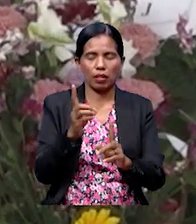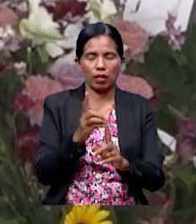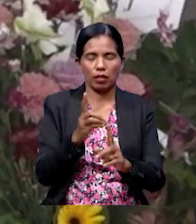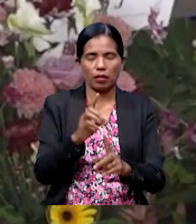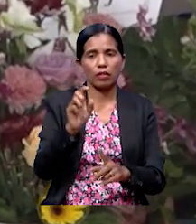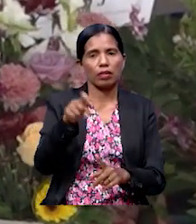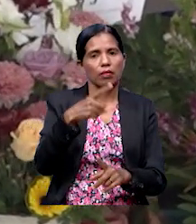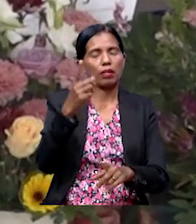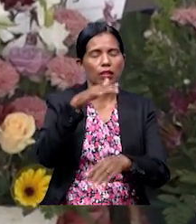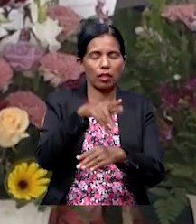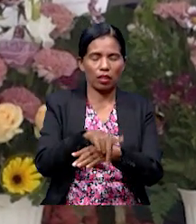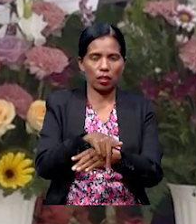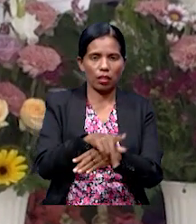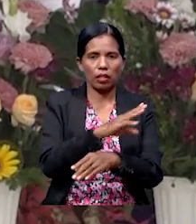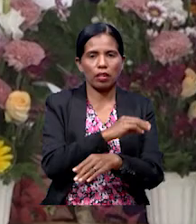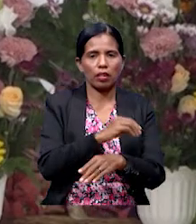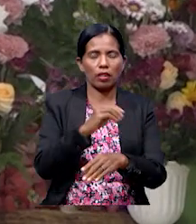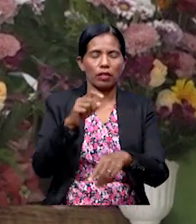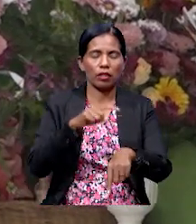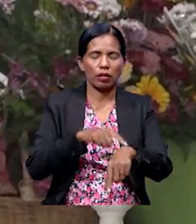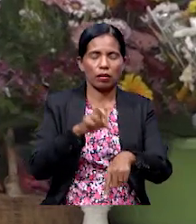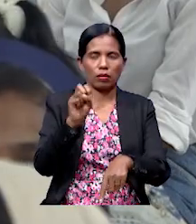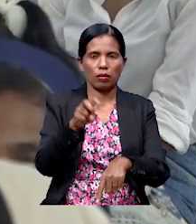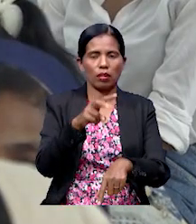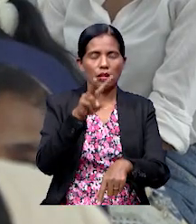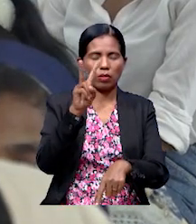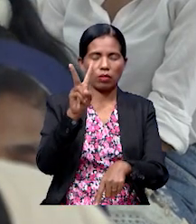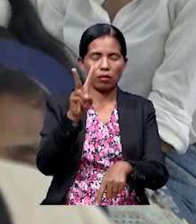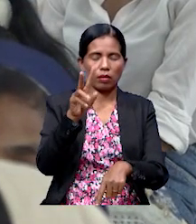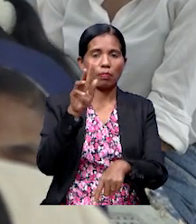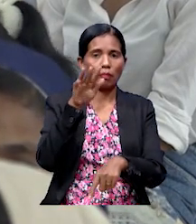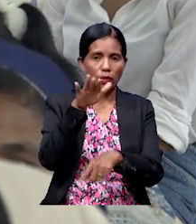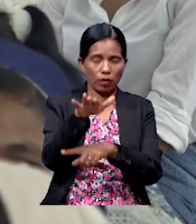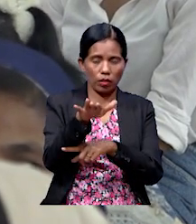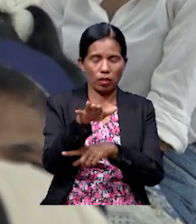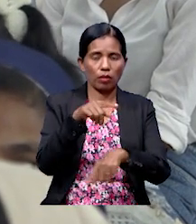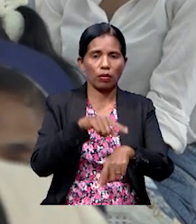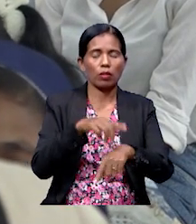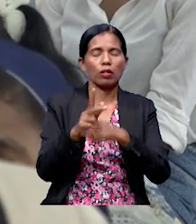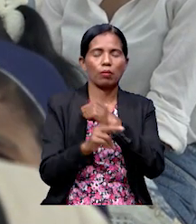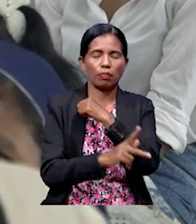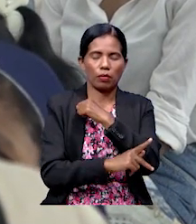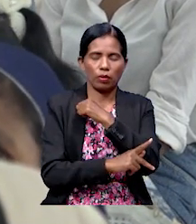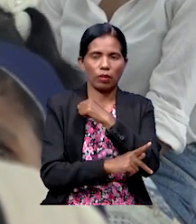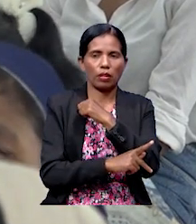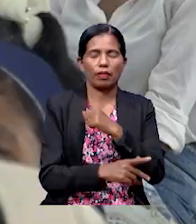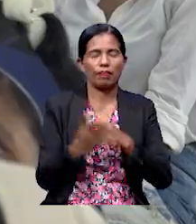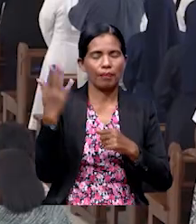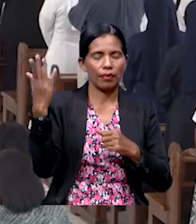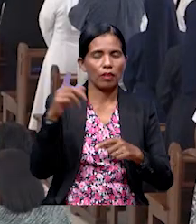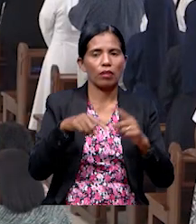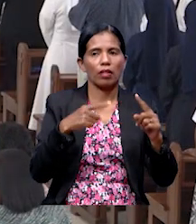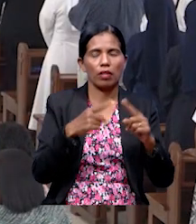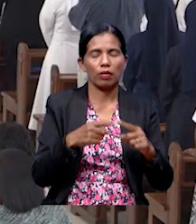kalang, oras Timor-Leste, no tuku sanulu resing rua meudia, oras Portugal, e hospital Vila Franca de Xira, bainhira